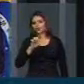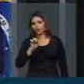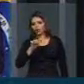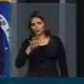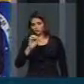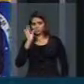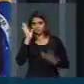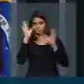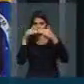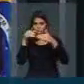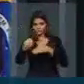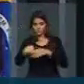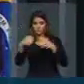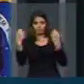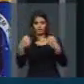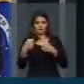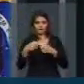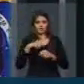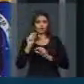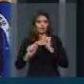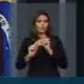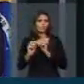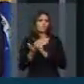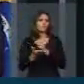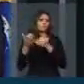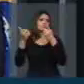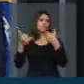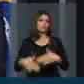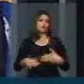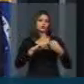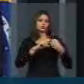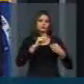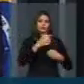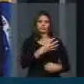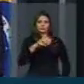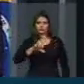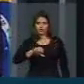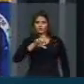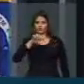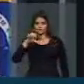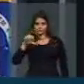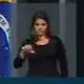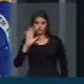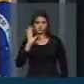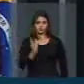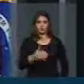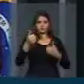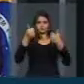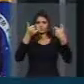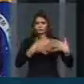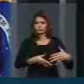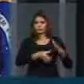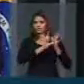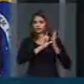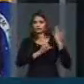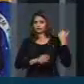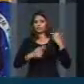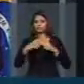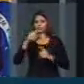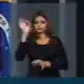a sério a necessidade de uma fundamentação, no artigo 499, como já pontuado anteriormente, a necessidade de que o